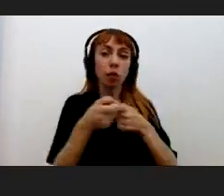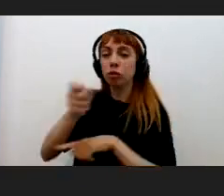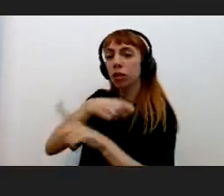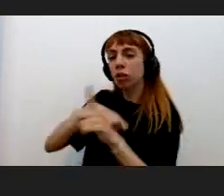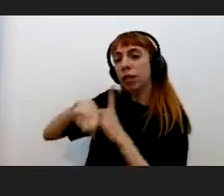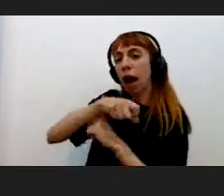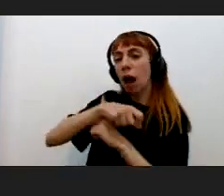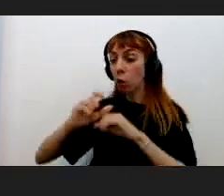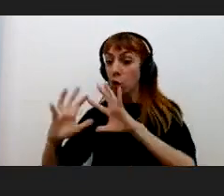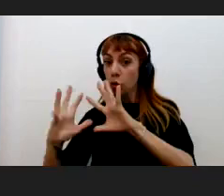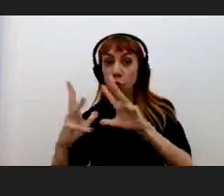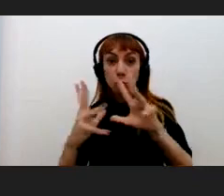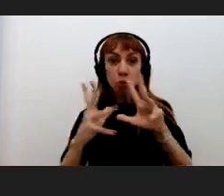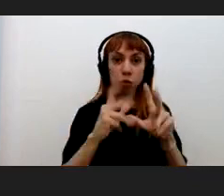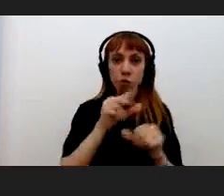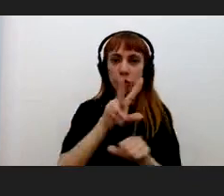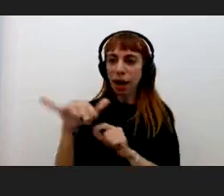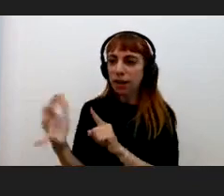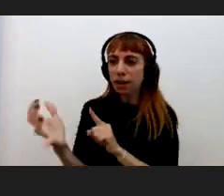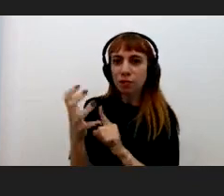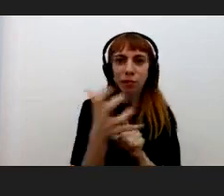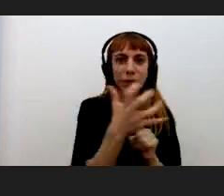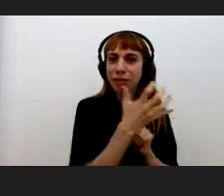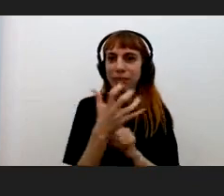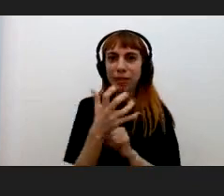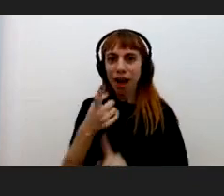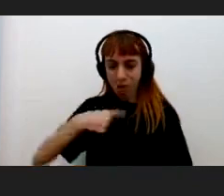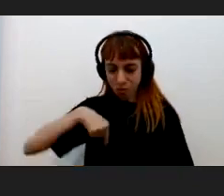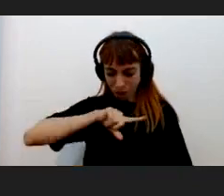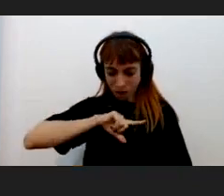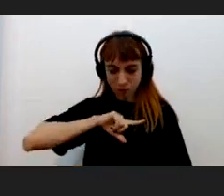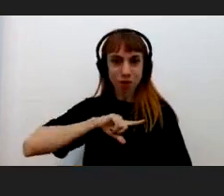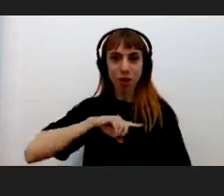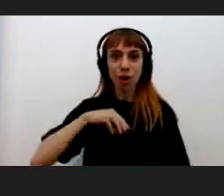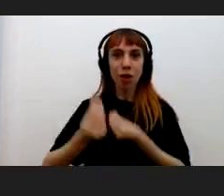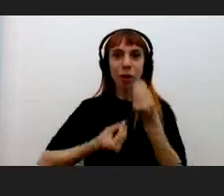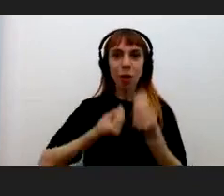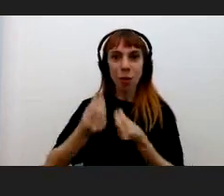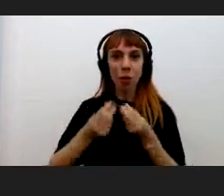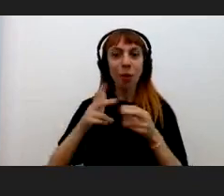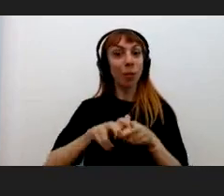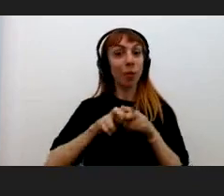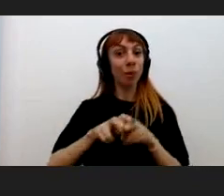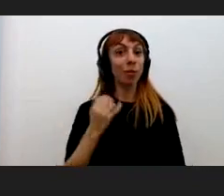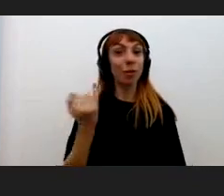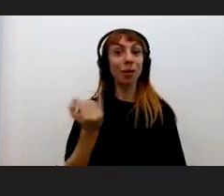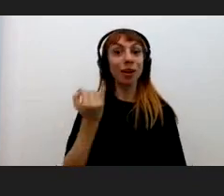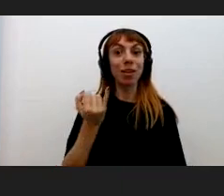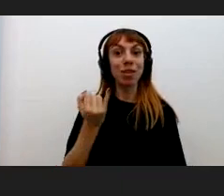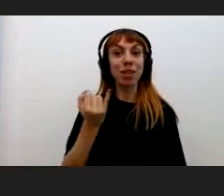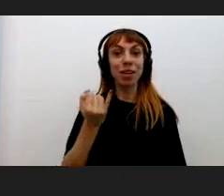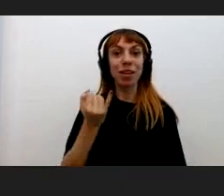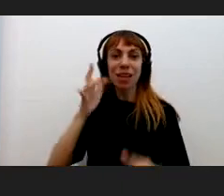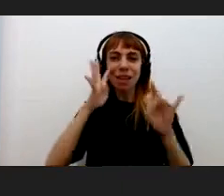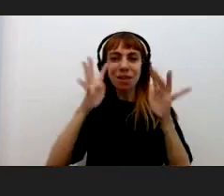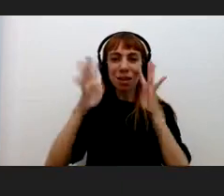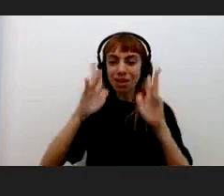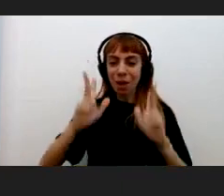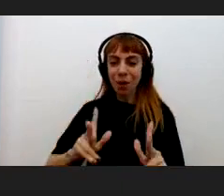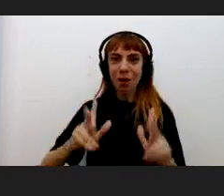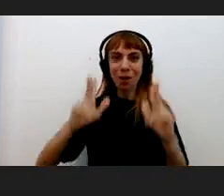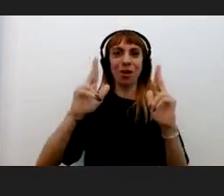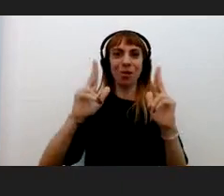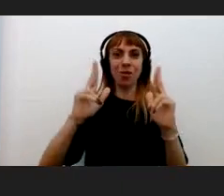Fazer esse tipo de recorte de um tempo e espaço, de um tempo histórico, de um espaço social